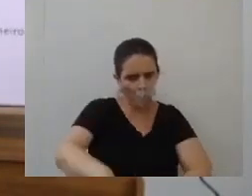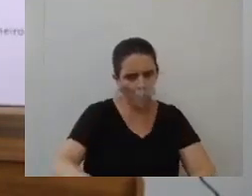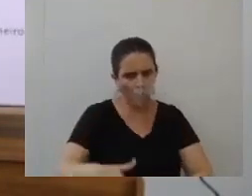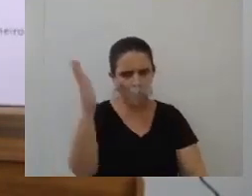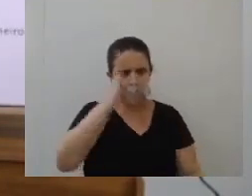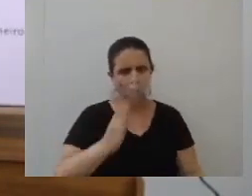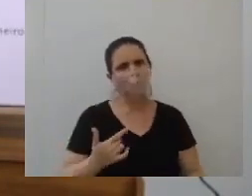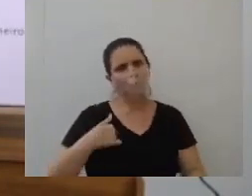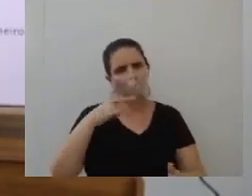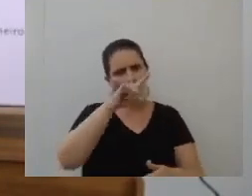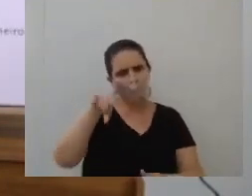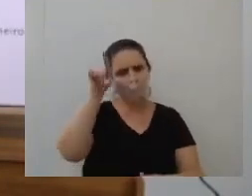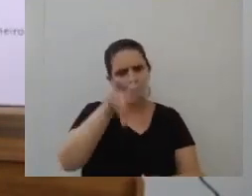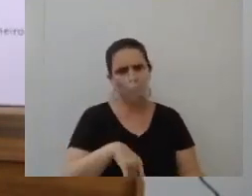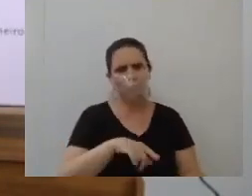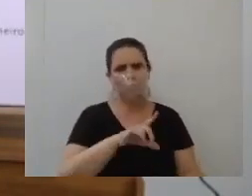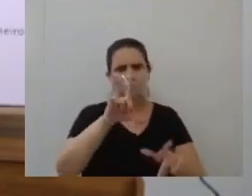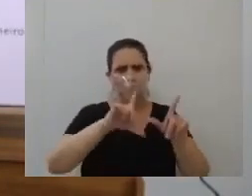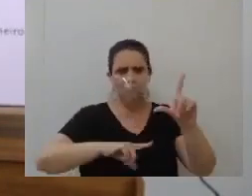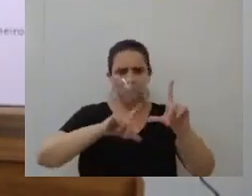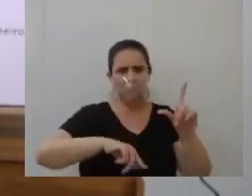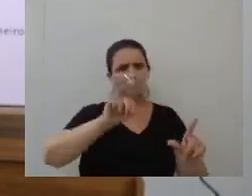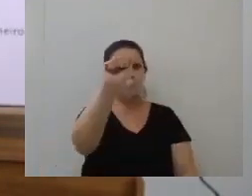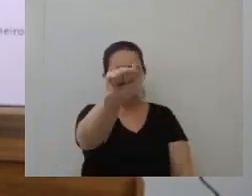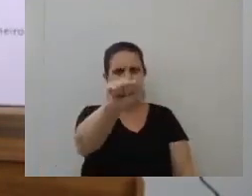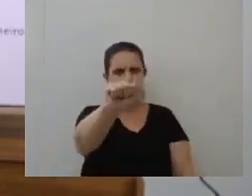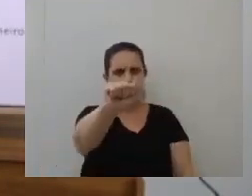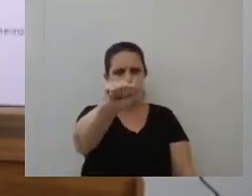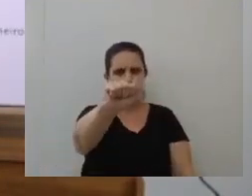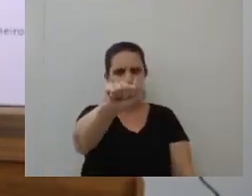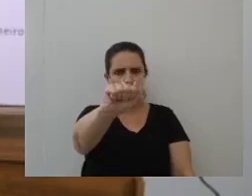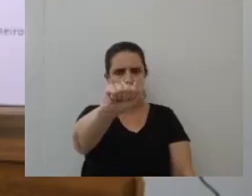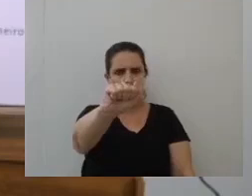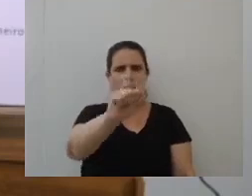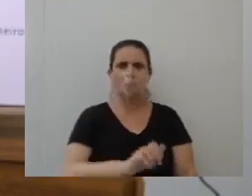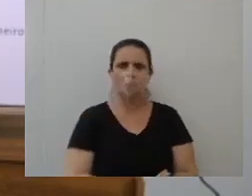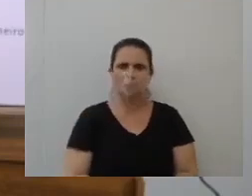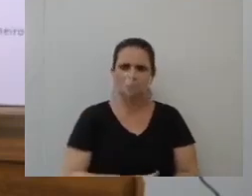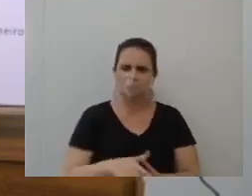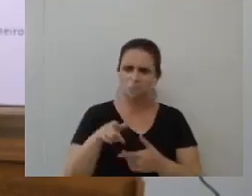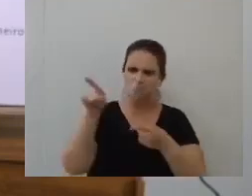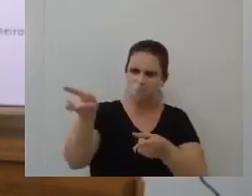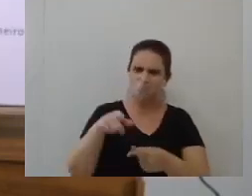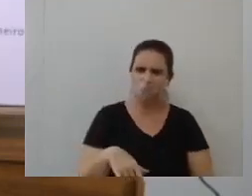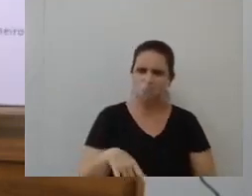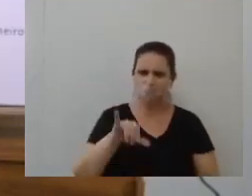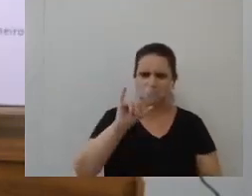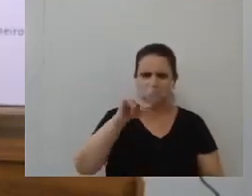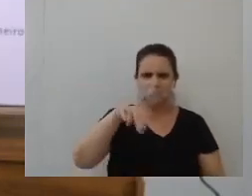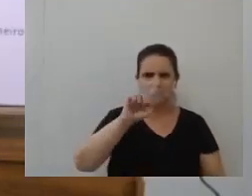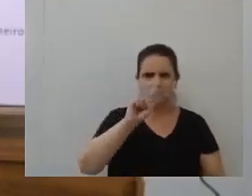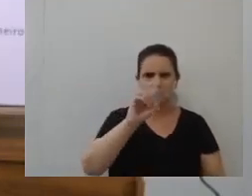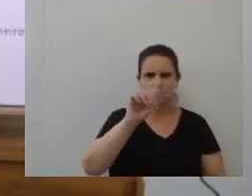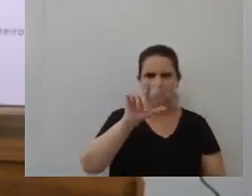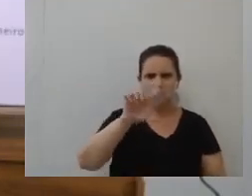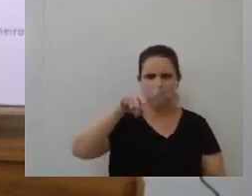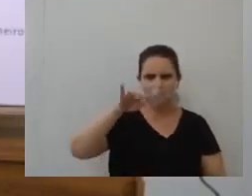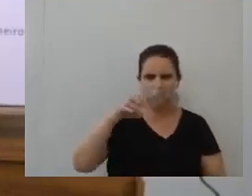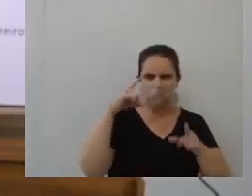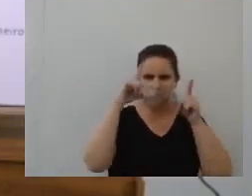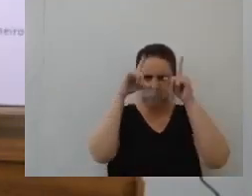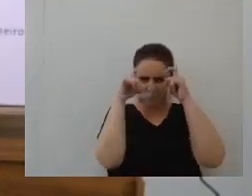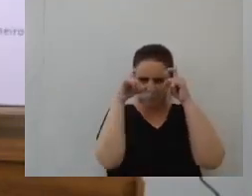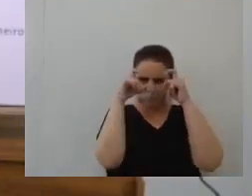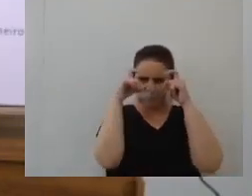prova, eu marcaria a letra A. Chamar o outro de insolente com aquela cara, com